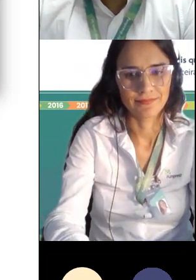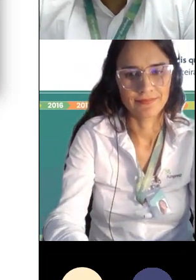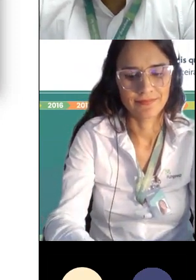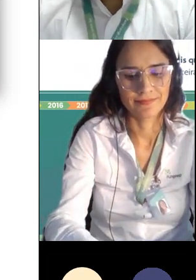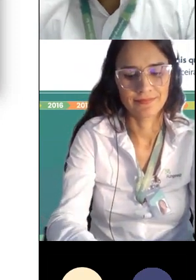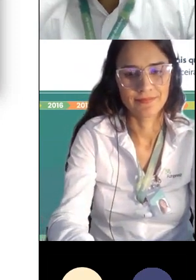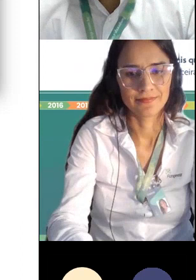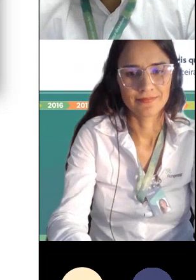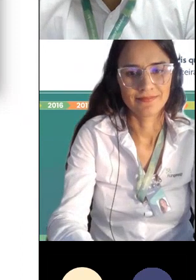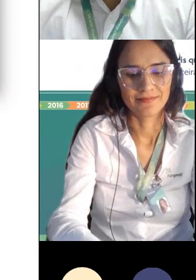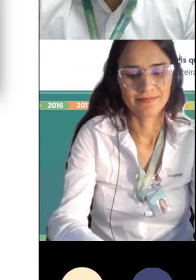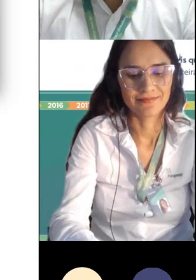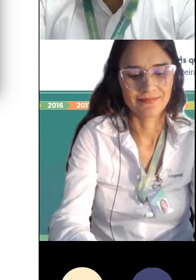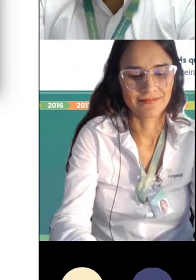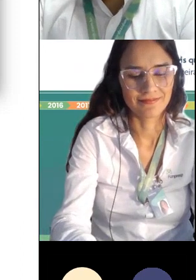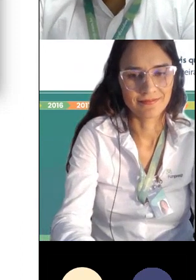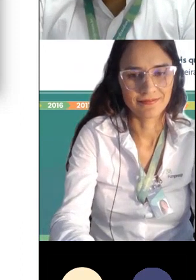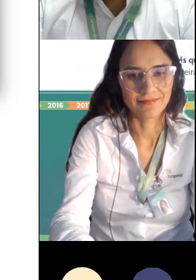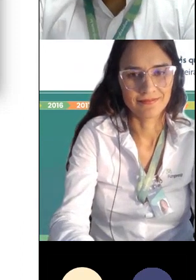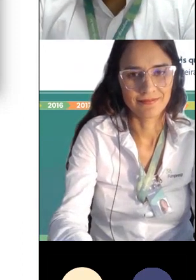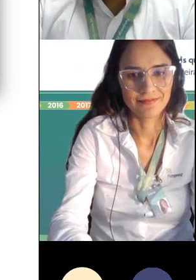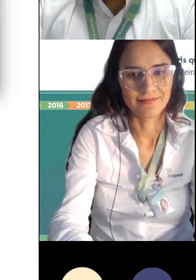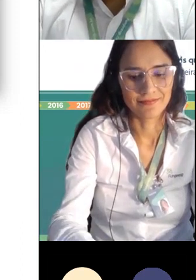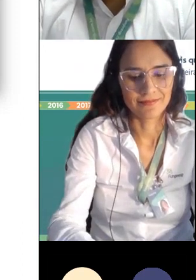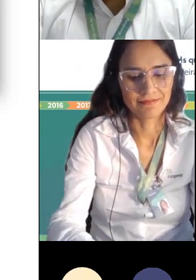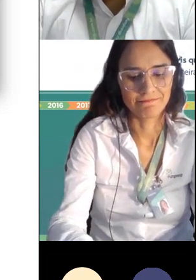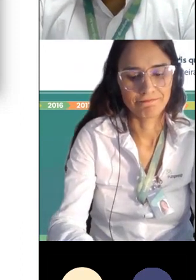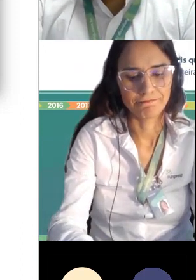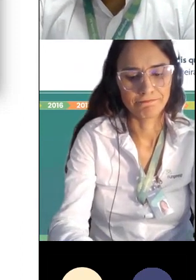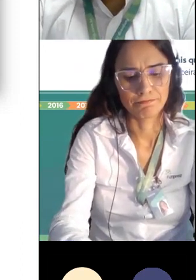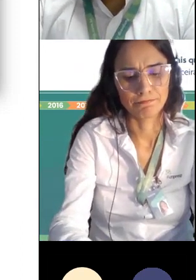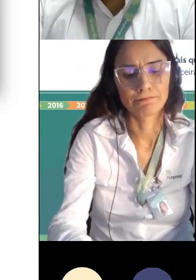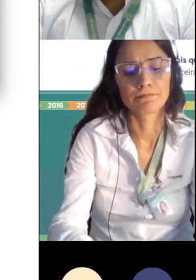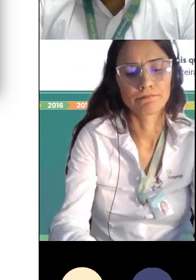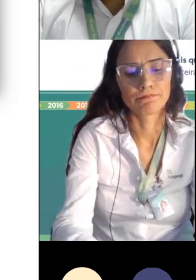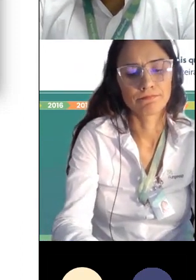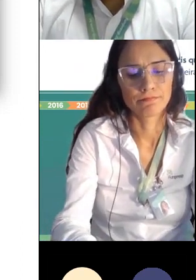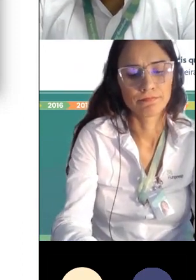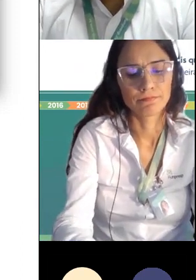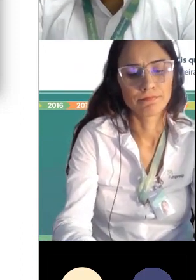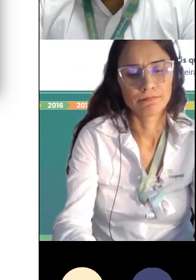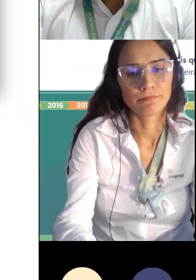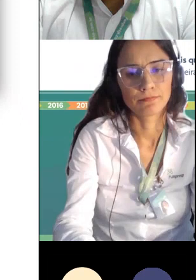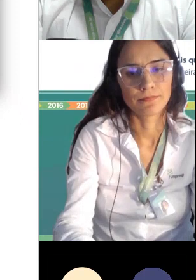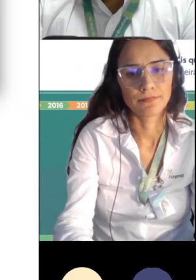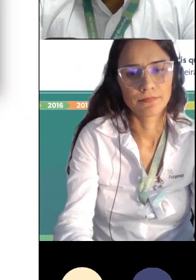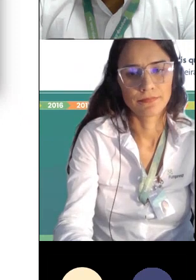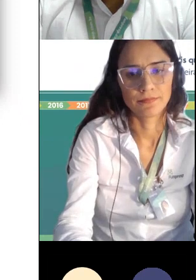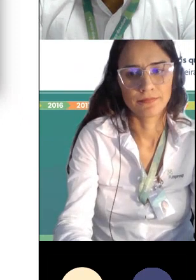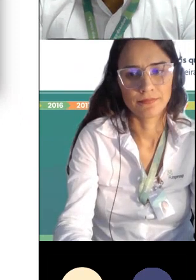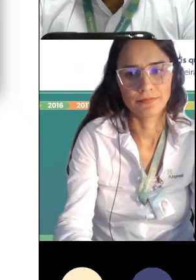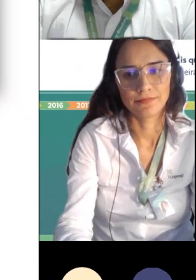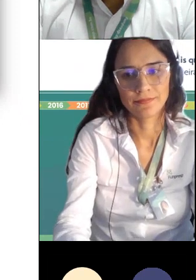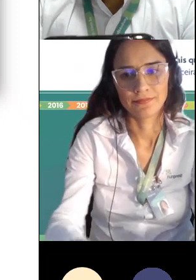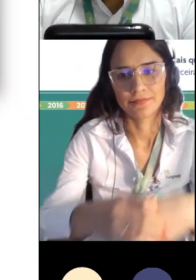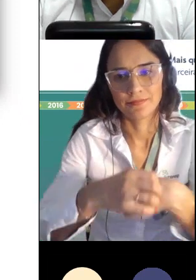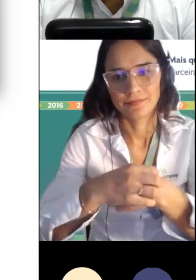Nós temos o pessoal ali da CGU, da ABIN, Tribunal de Contas da União. Vocês conhecem um órgão de natureza